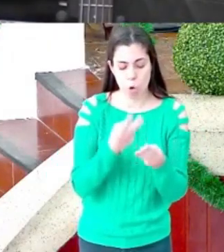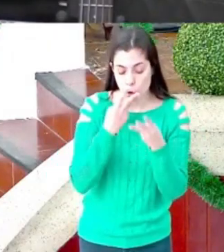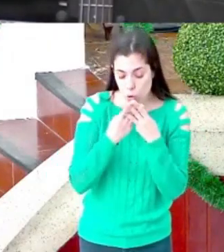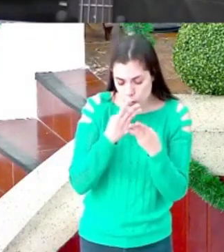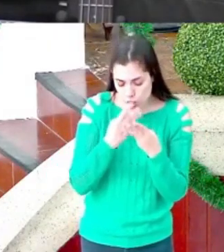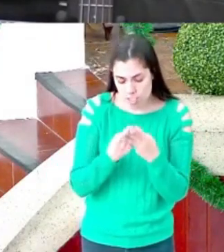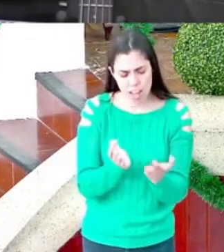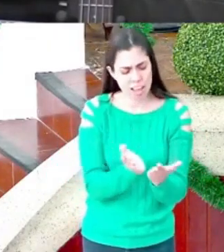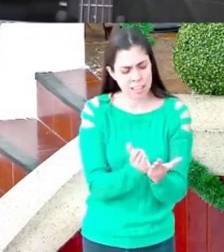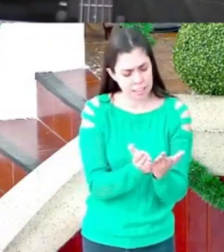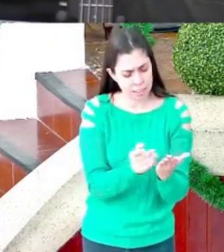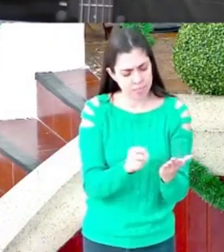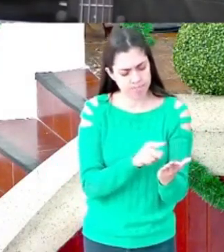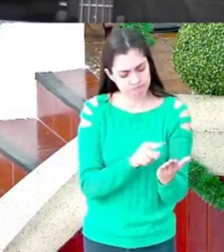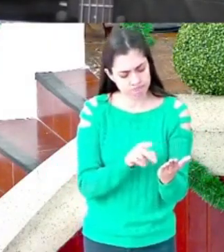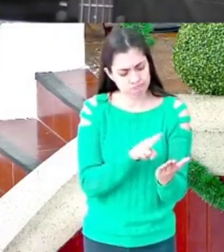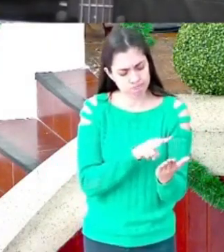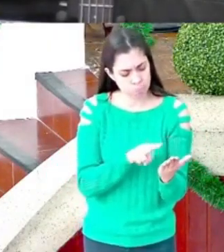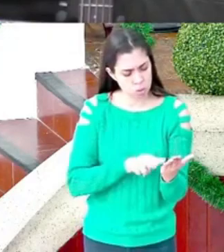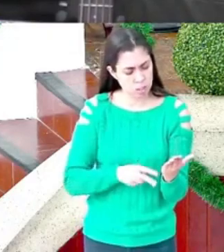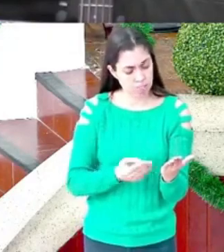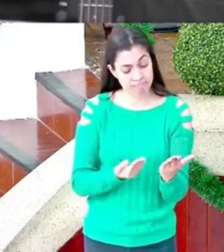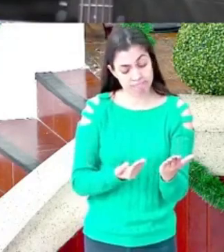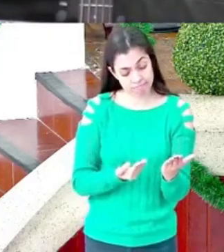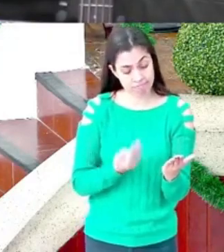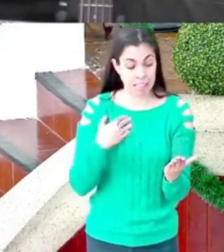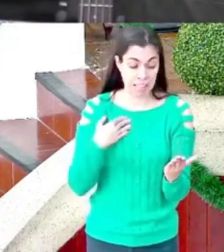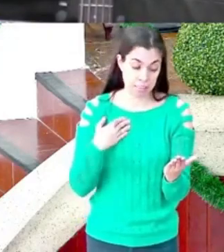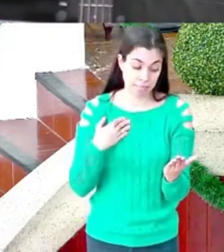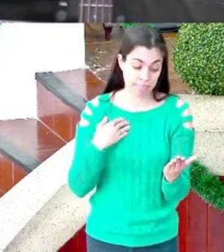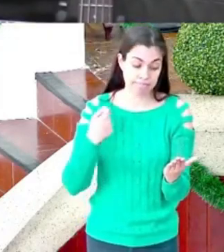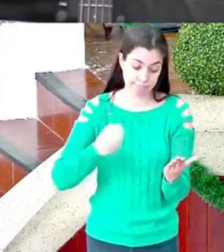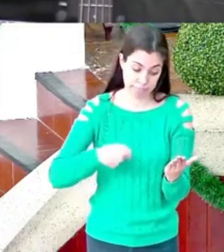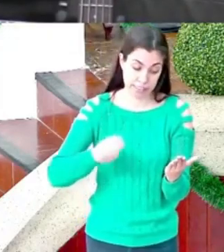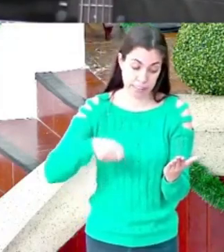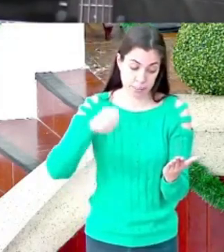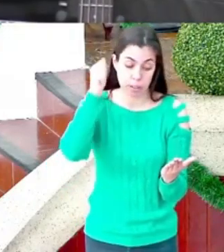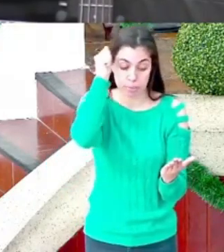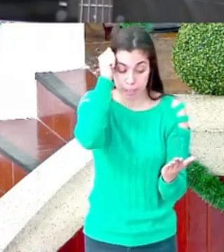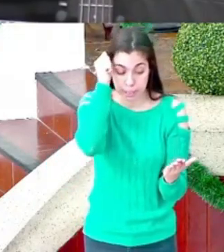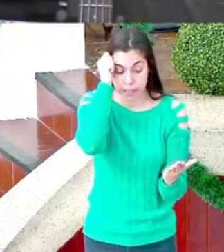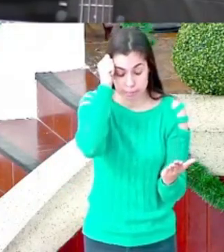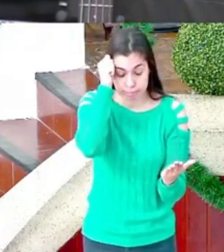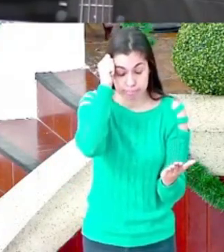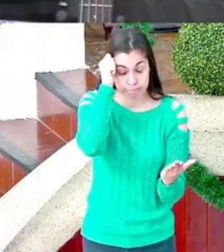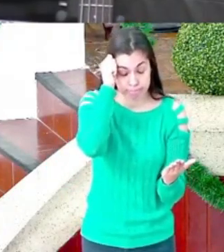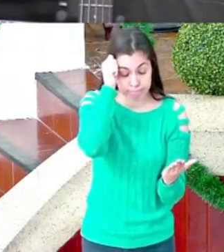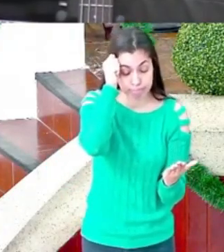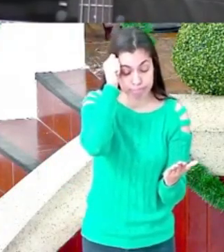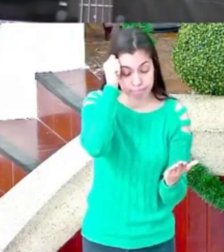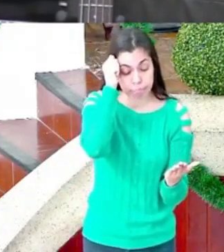Escrituras Sagradas, de examinar o seu próprio coração, as suas próprias obras.